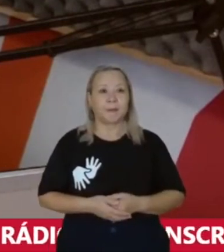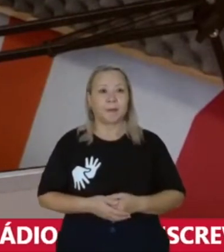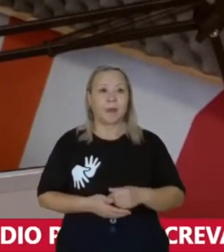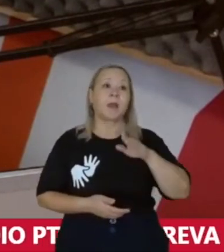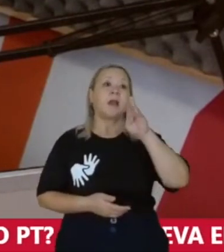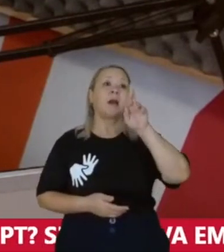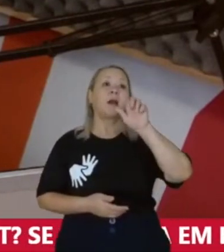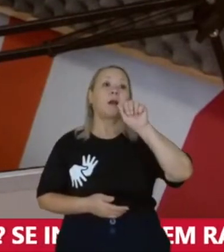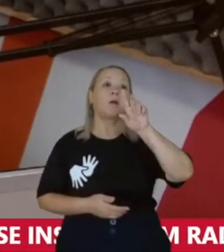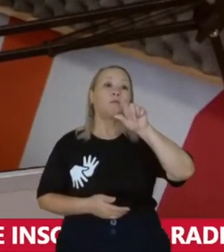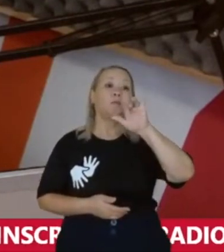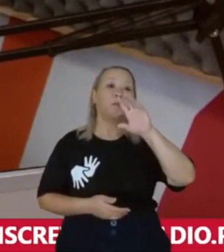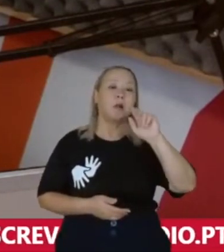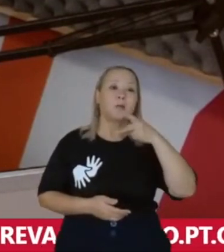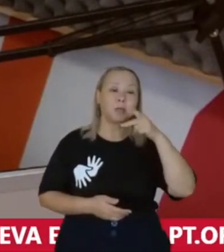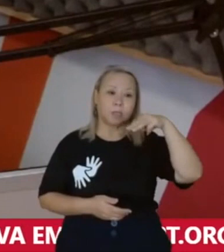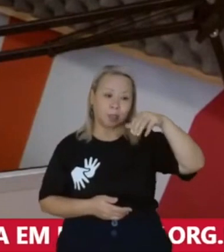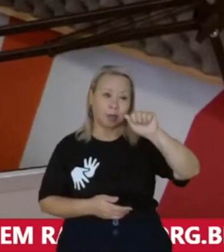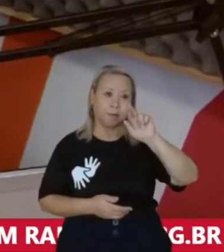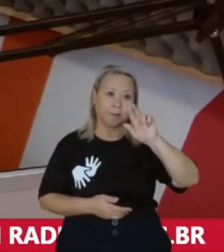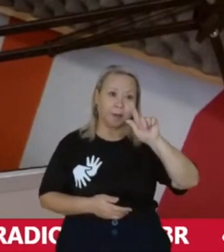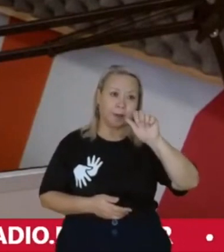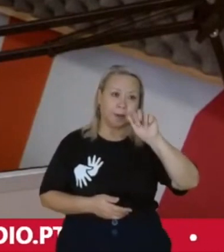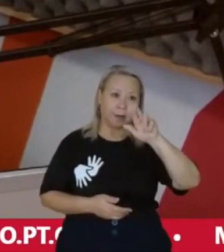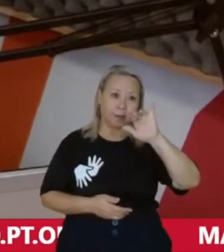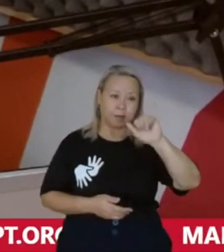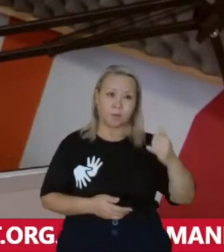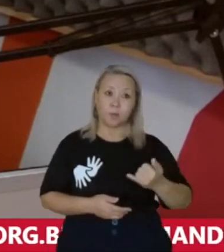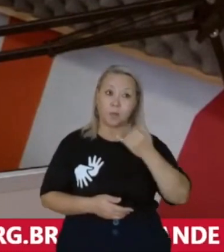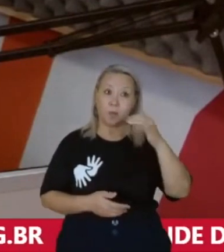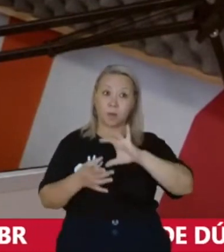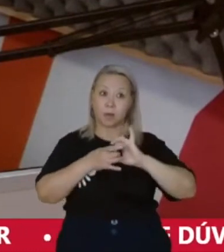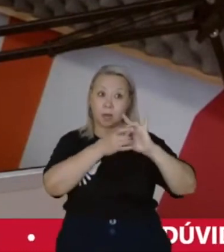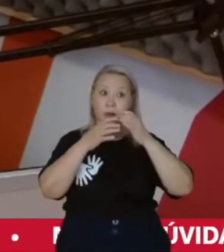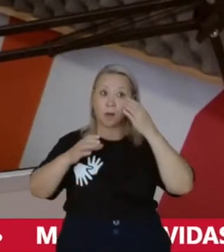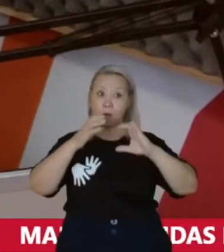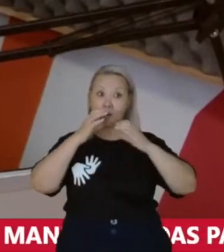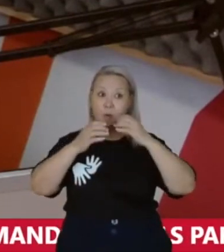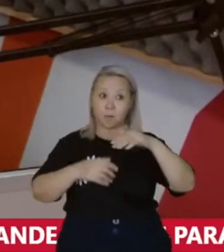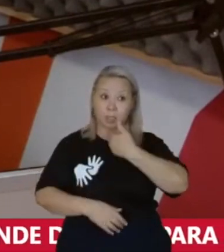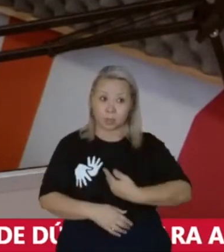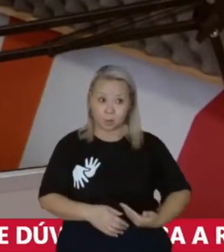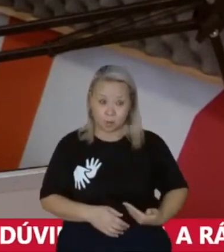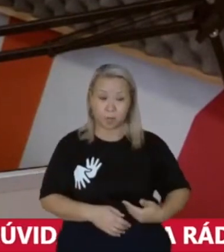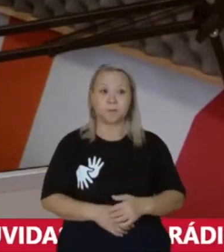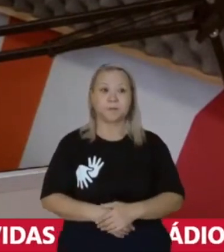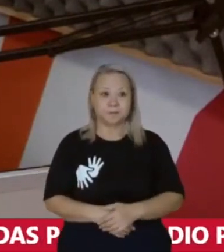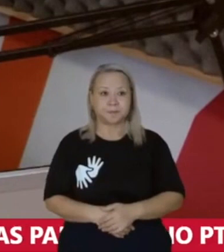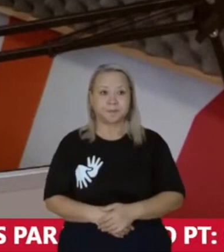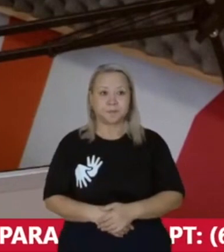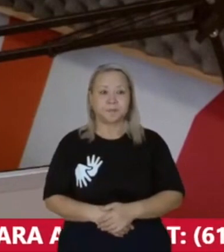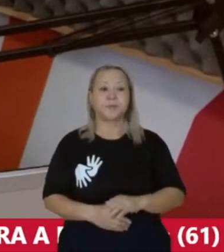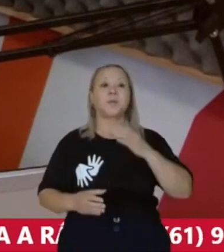Braulio tá dizendo que a Margarida, como deputada, também foi uma importante aliada da comunicação pública. Boa lembrança do Braulio. A